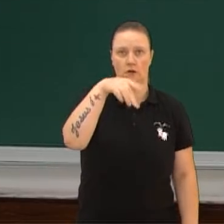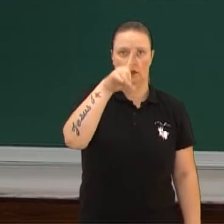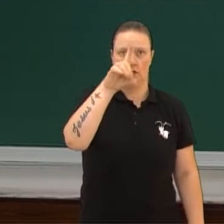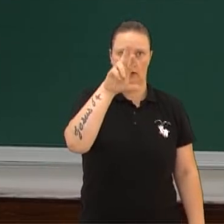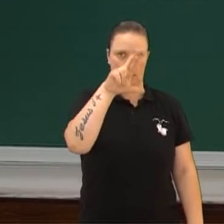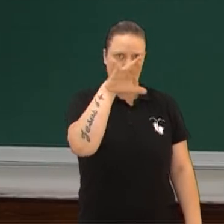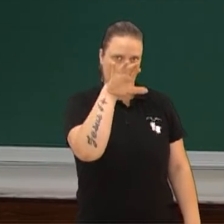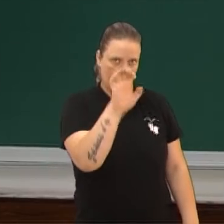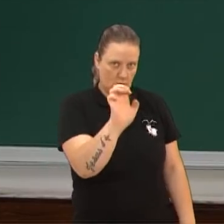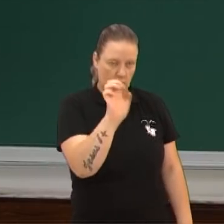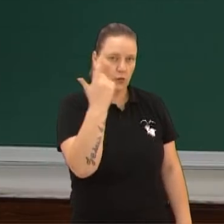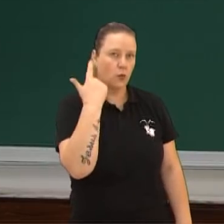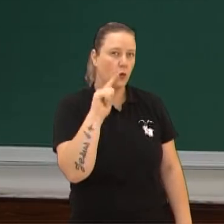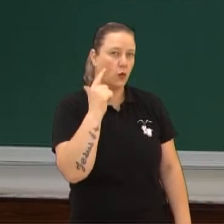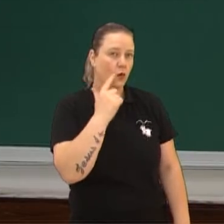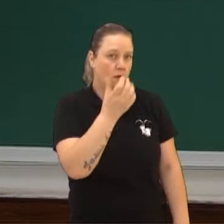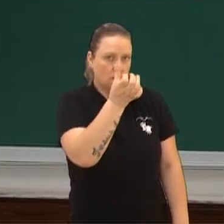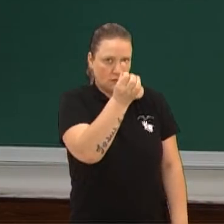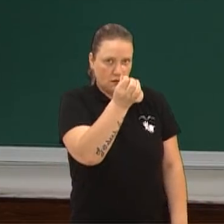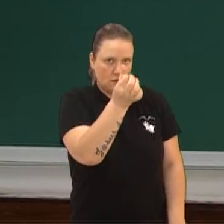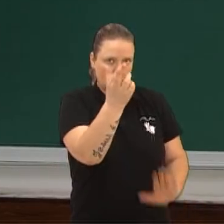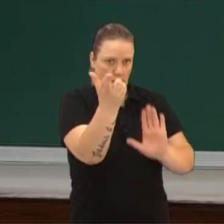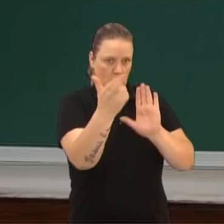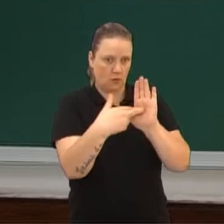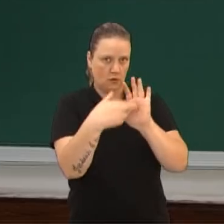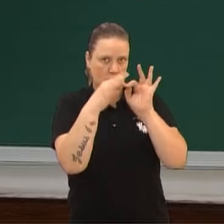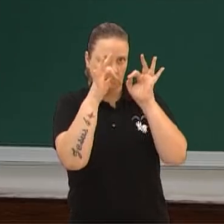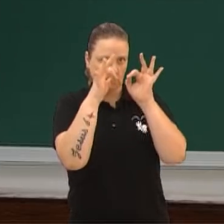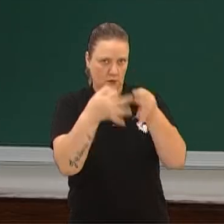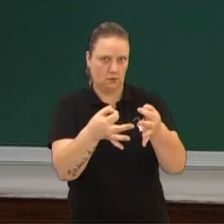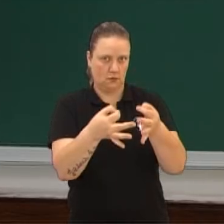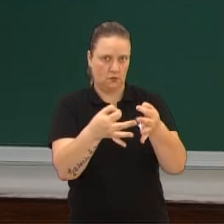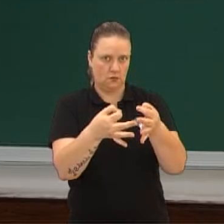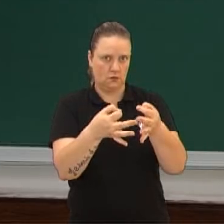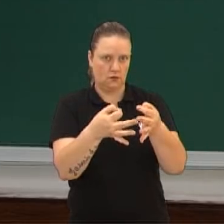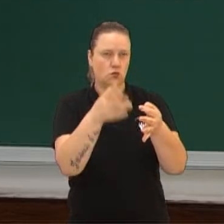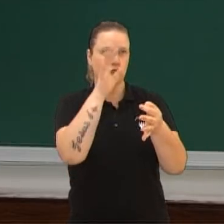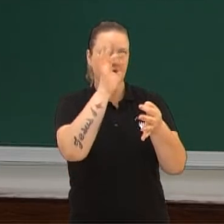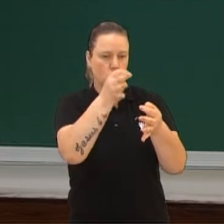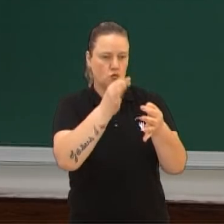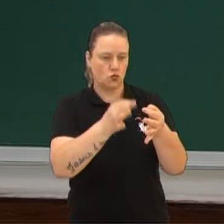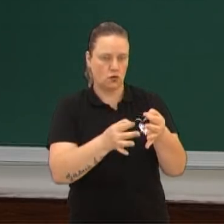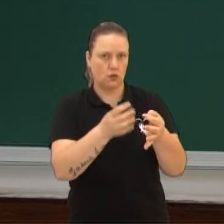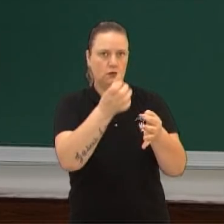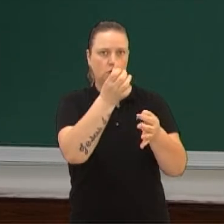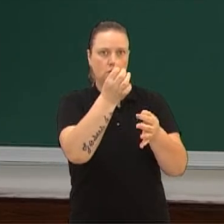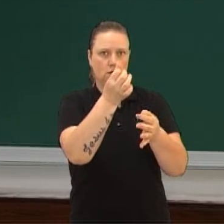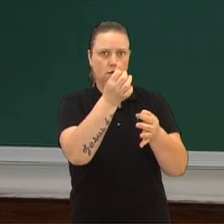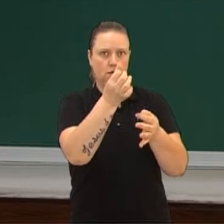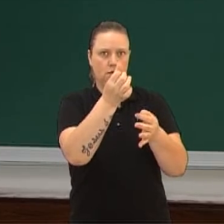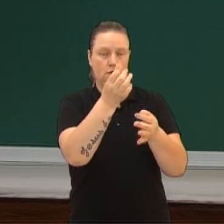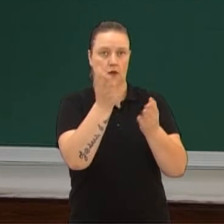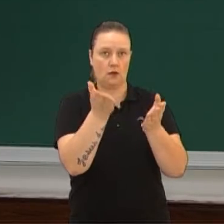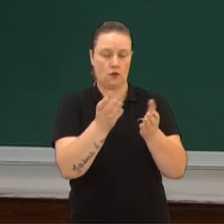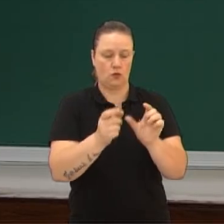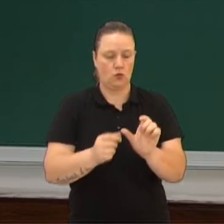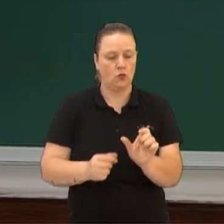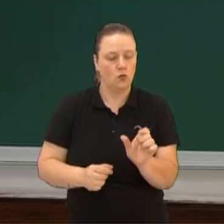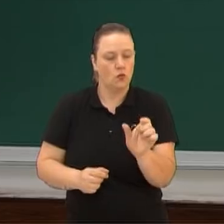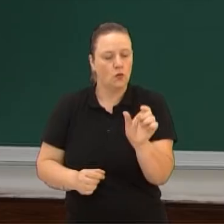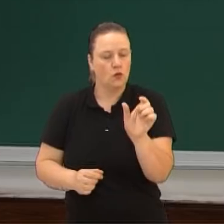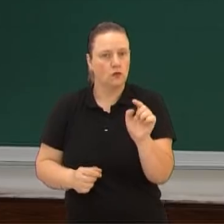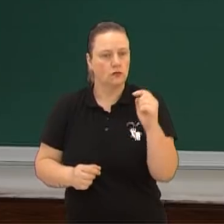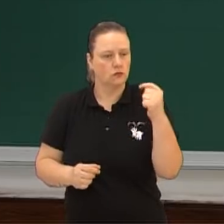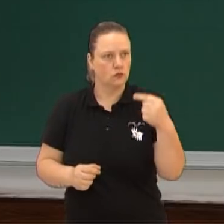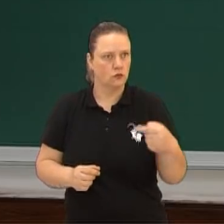André, ele acertou 6, né? Se a gente lembrar lá na tabela, ele acertou 6. Então, a minha barra que eu vou construir